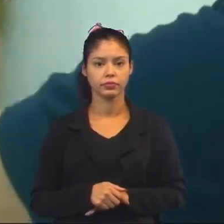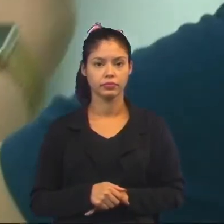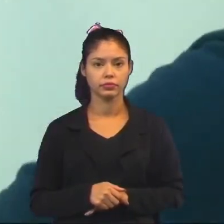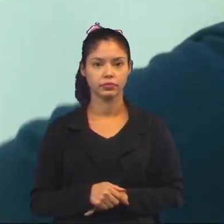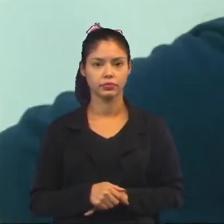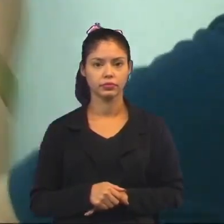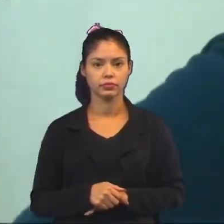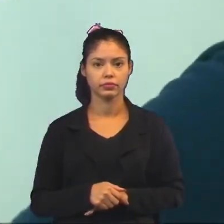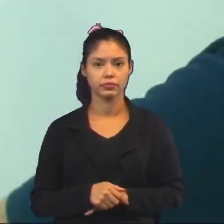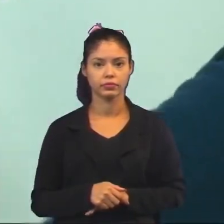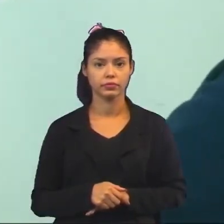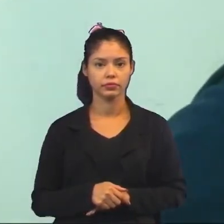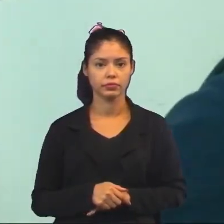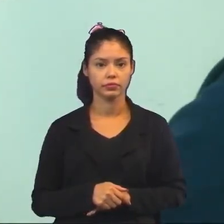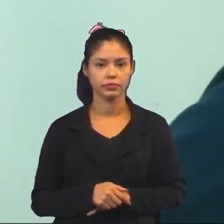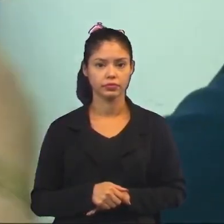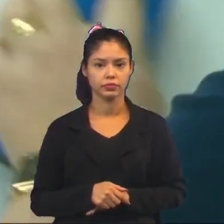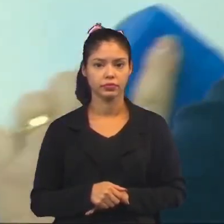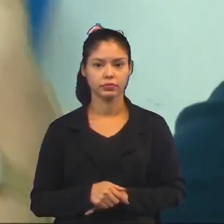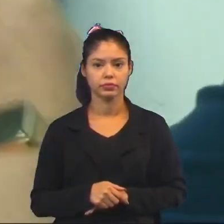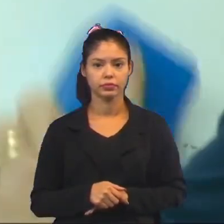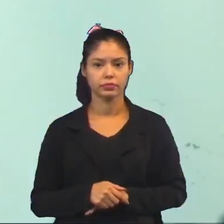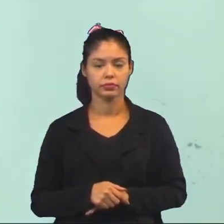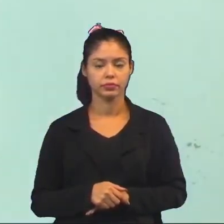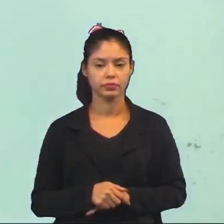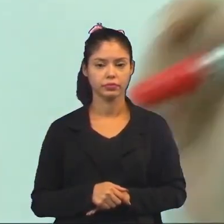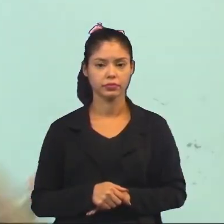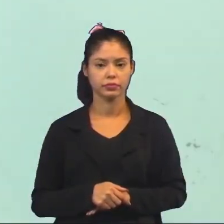Vem aqui, olha só.